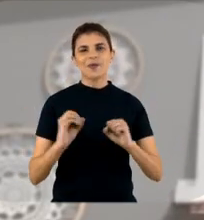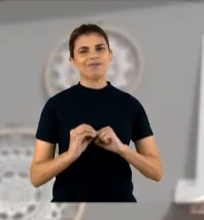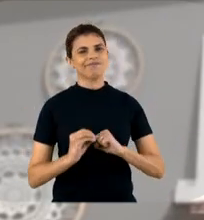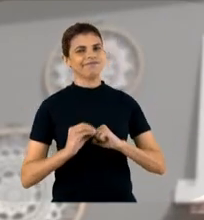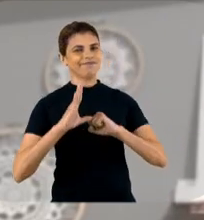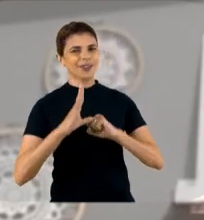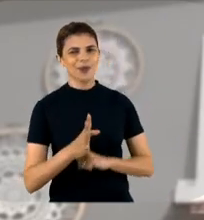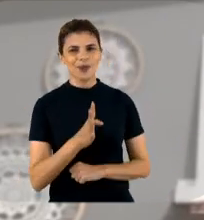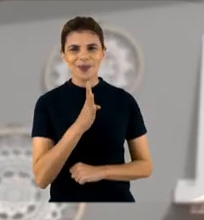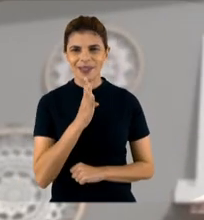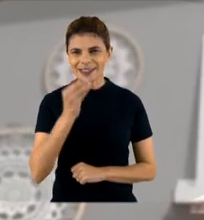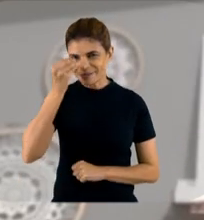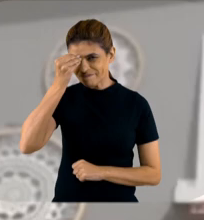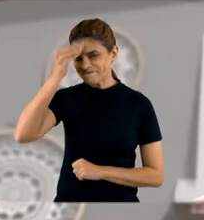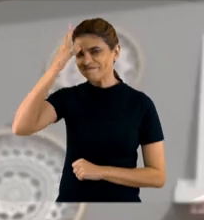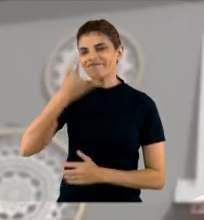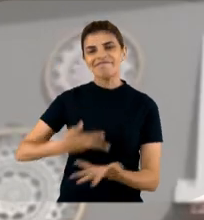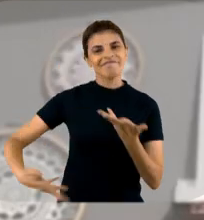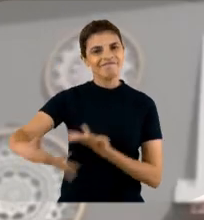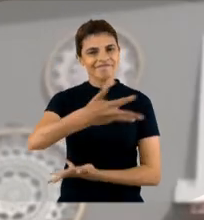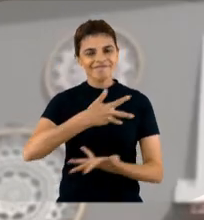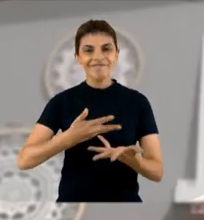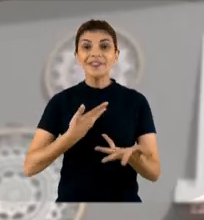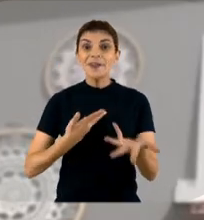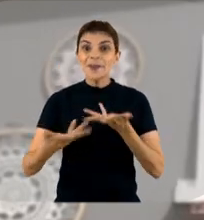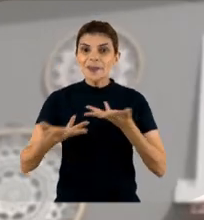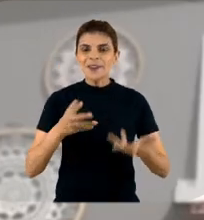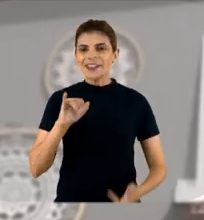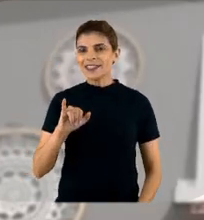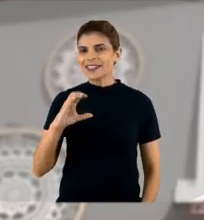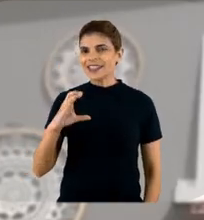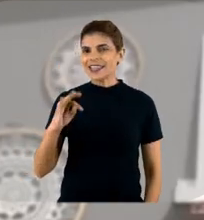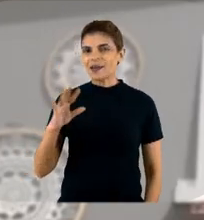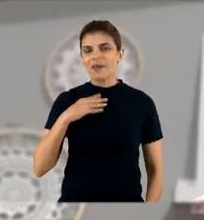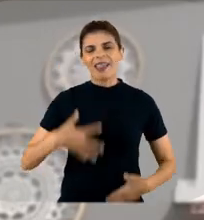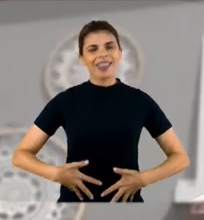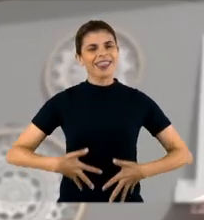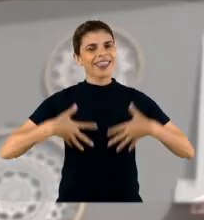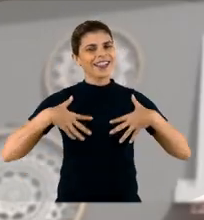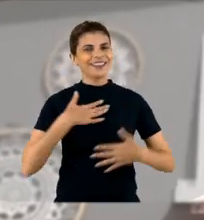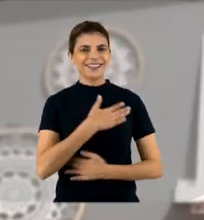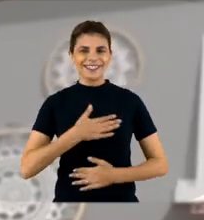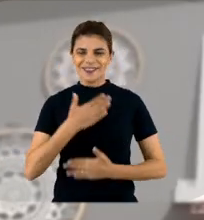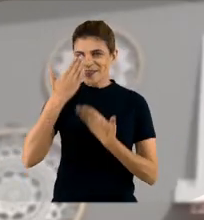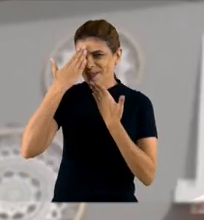do conhecimento. Dividir isso com vocês traz para nós do ICTB uma